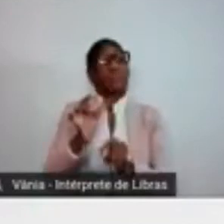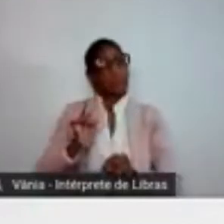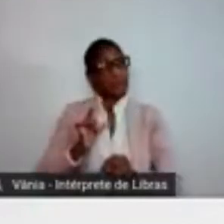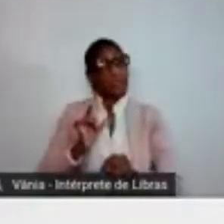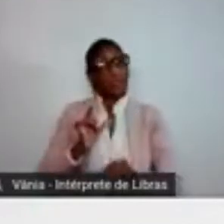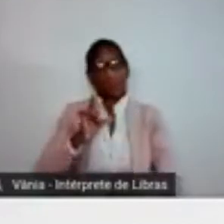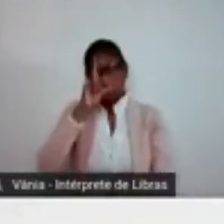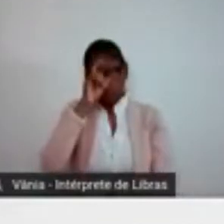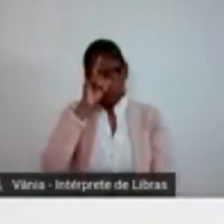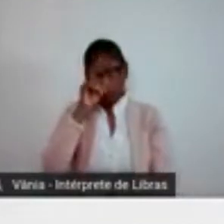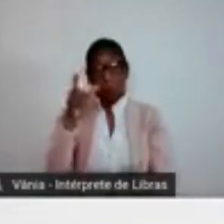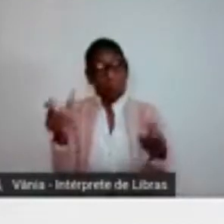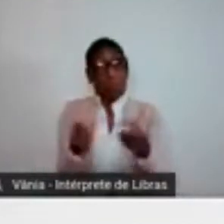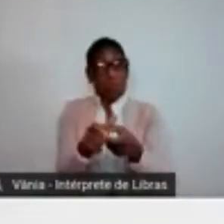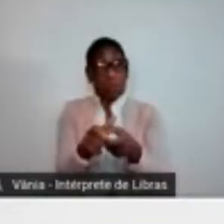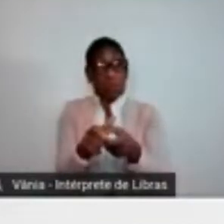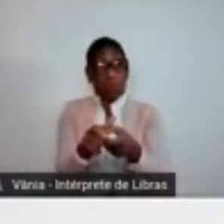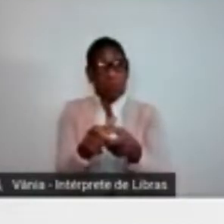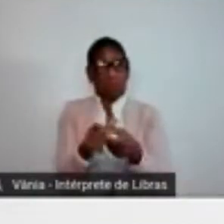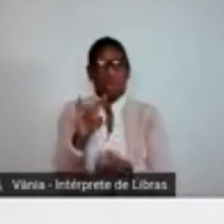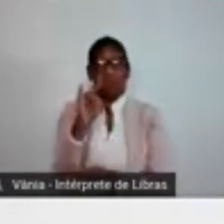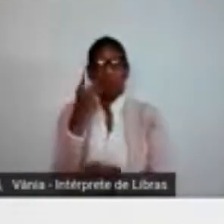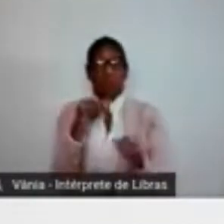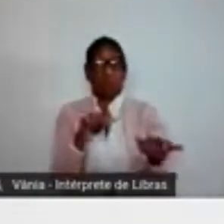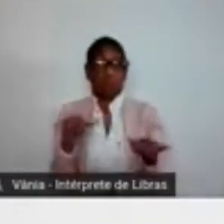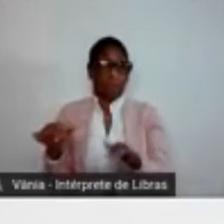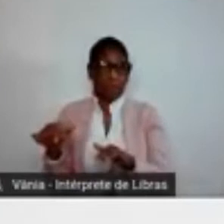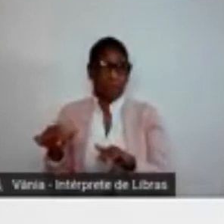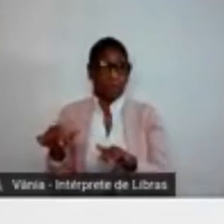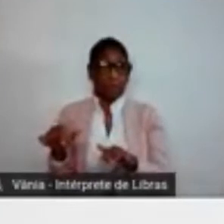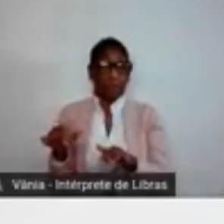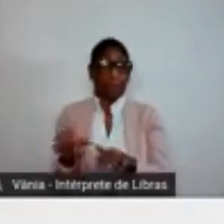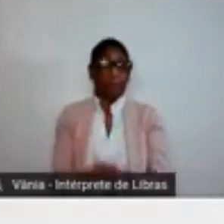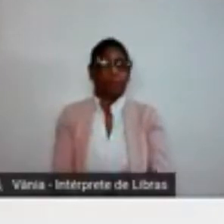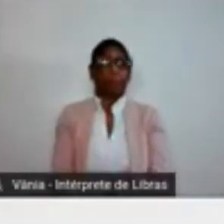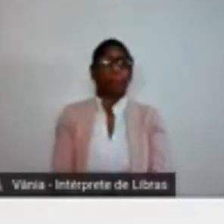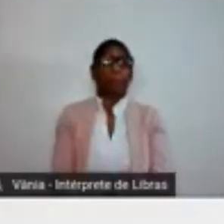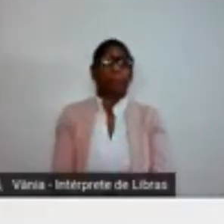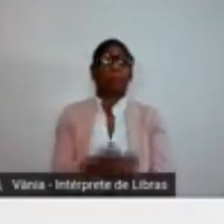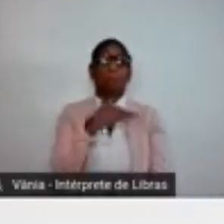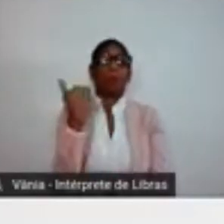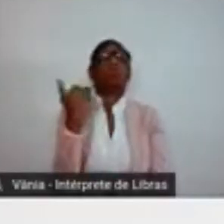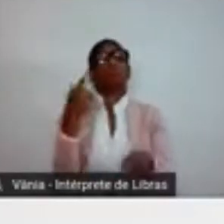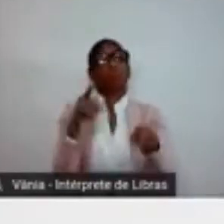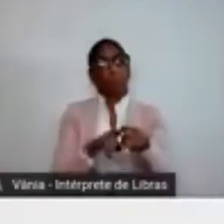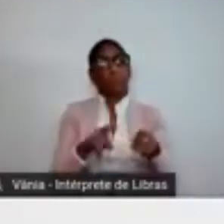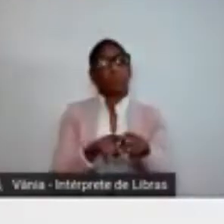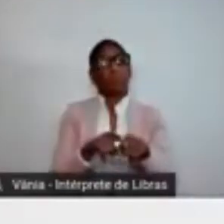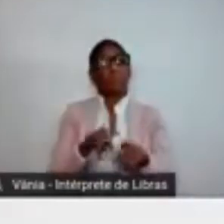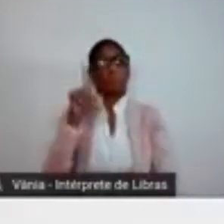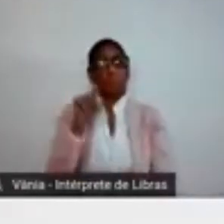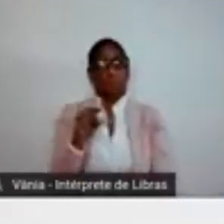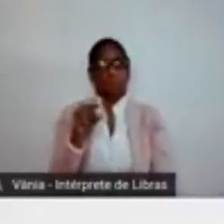hospitalizações menor nessa última semana, um número de óbitos menor em